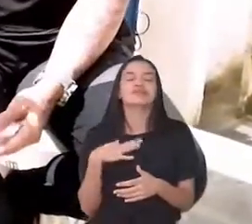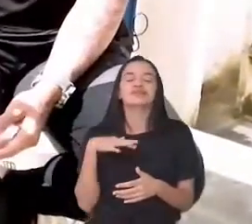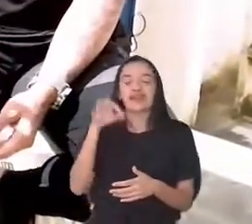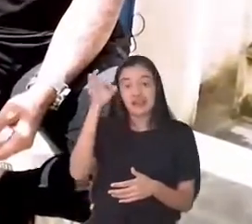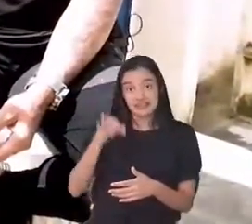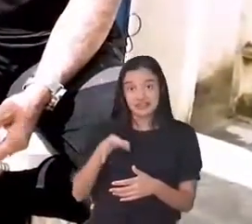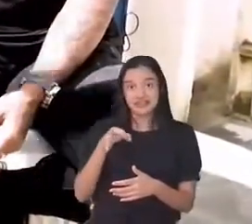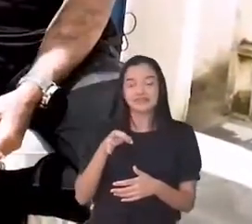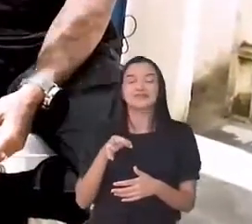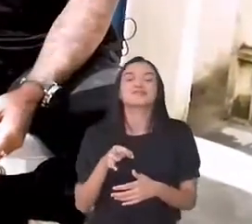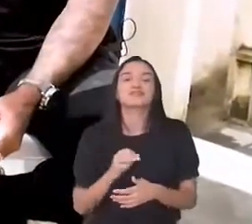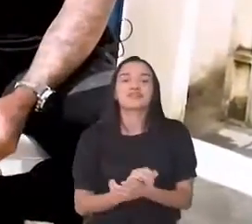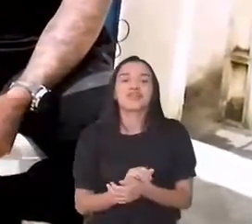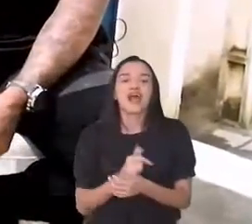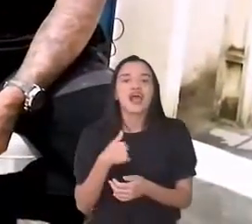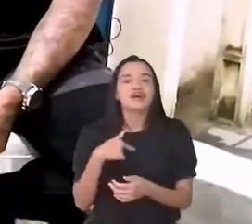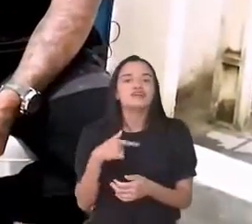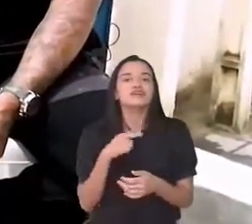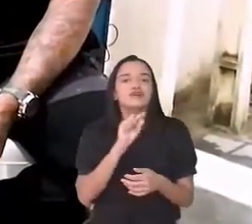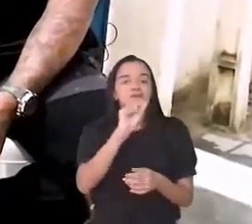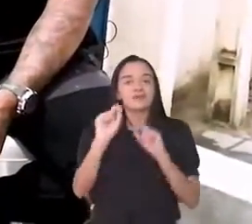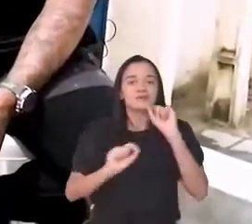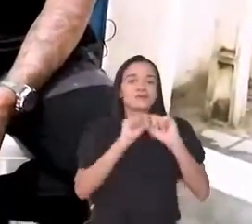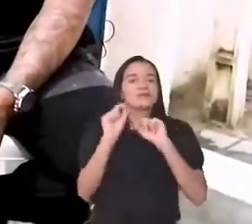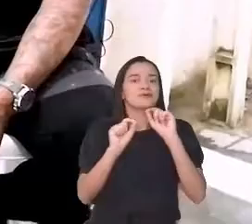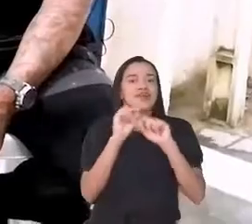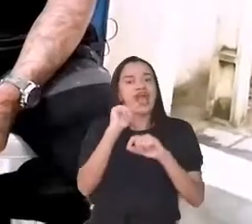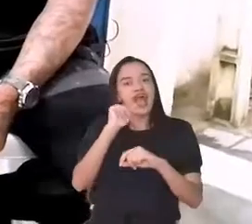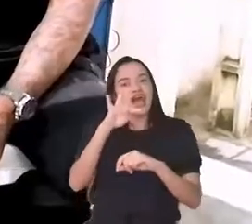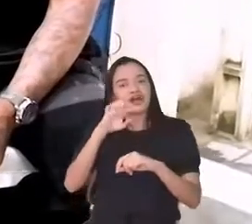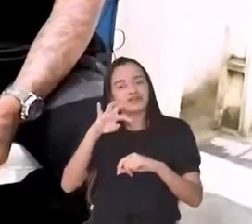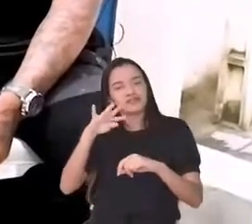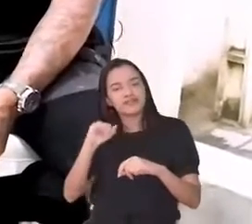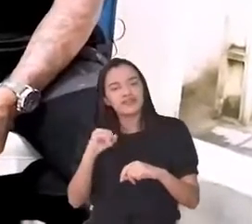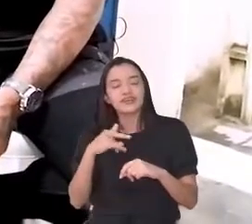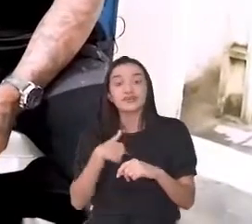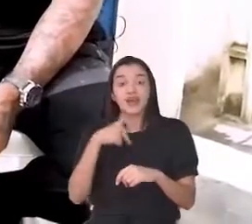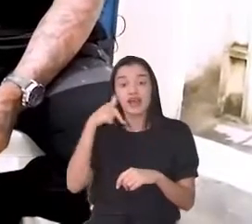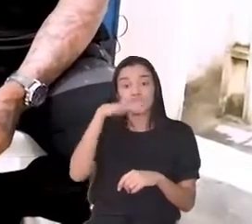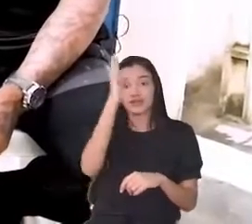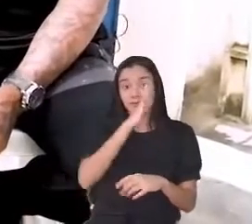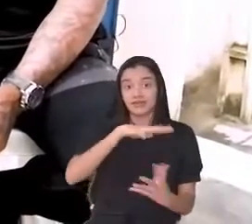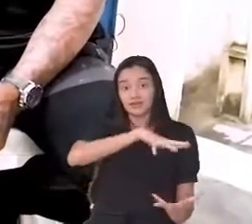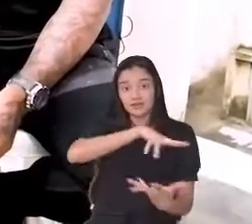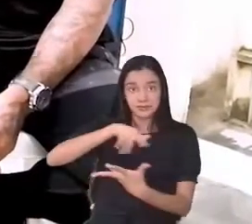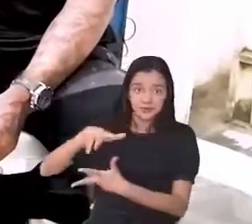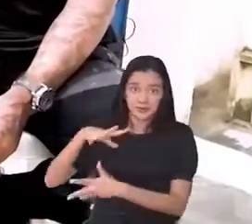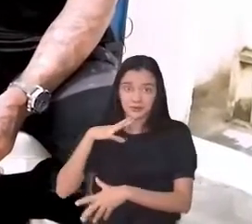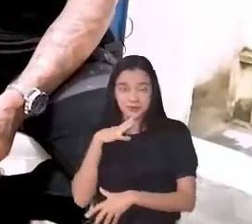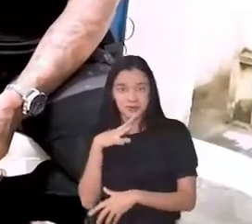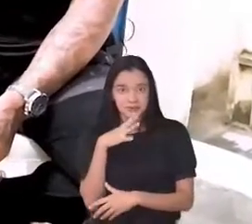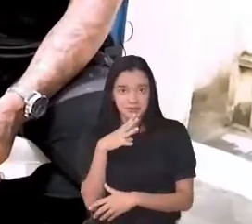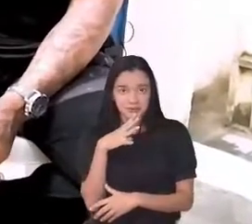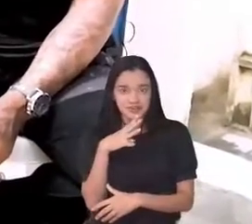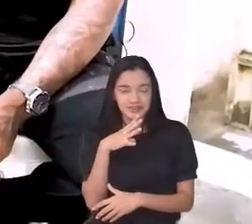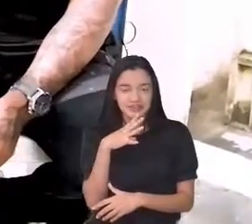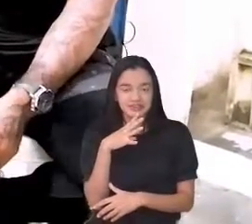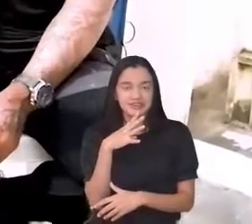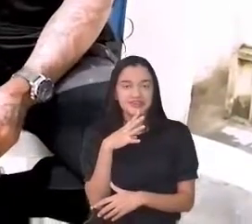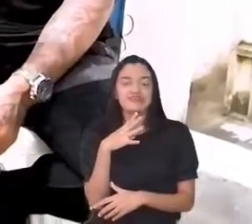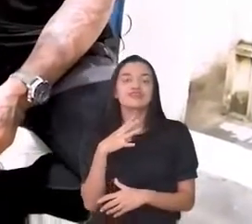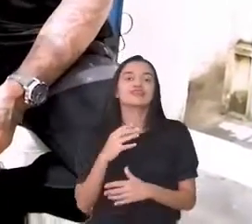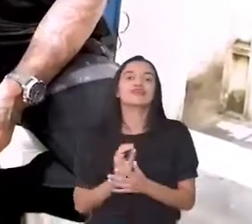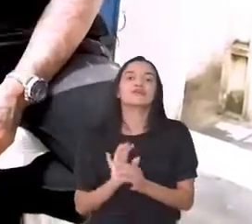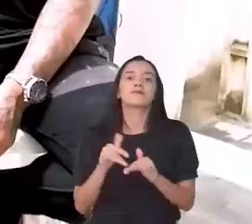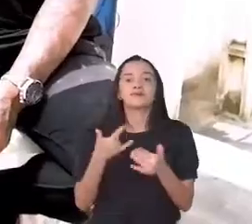Assim, pílulas de afeto. E você pega logo, tanto que eu duvido, o Brasil e o mundo conhecem a frase dele. Gentileza gera gentileza. De